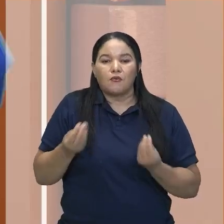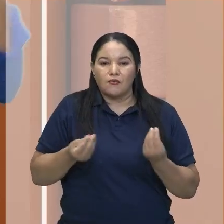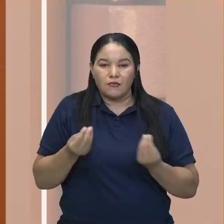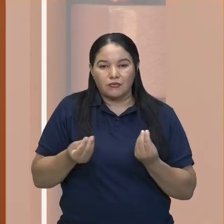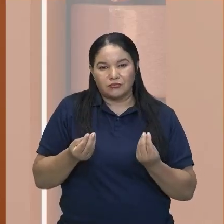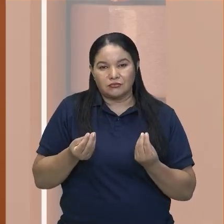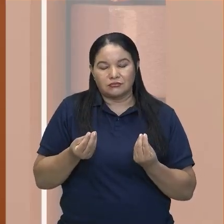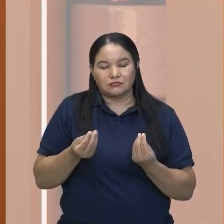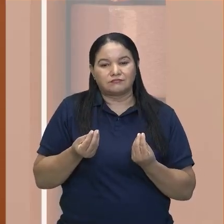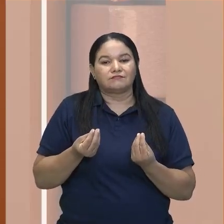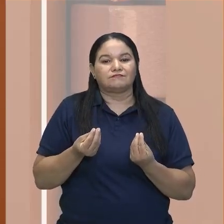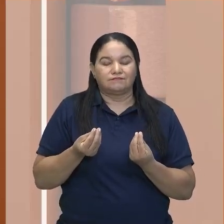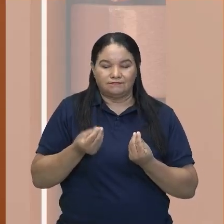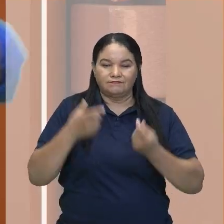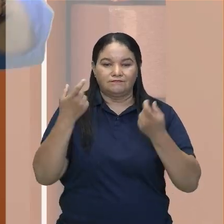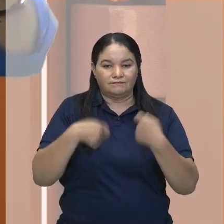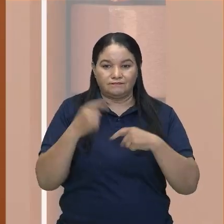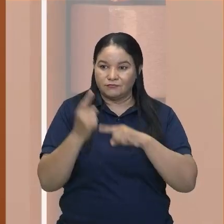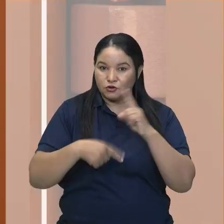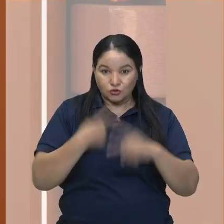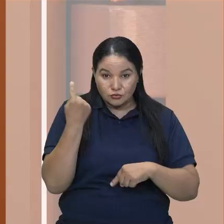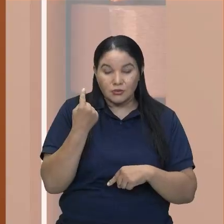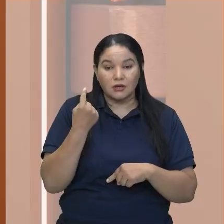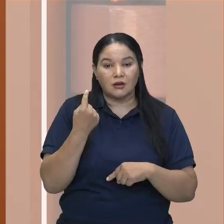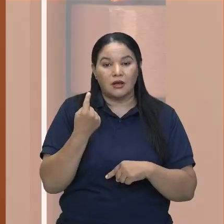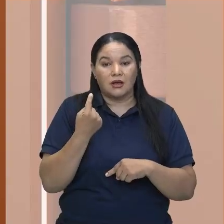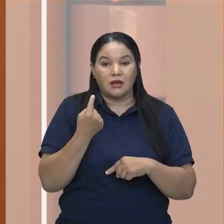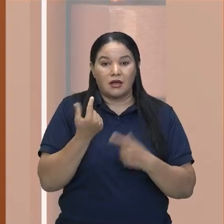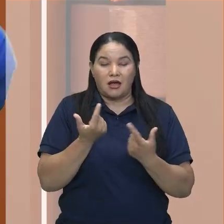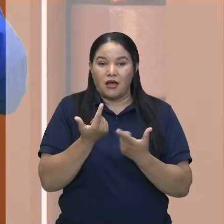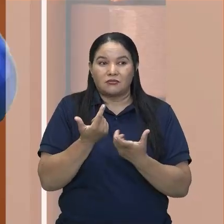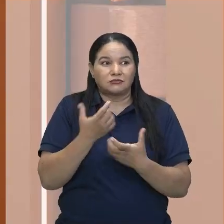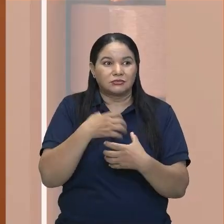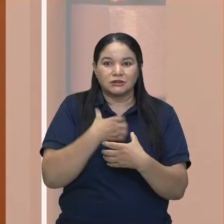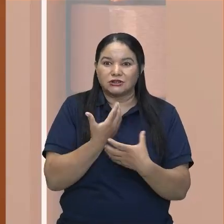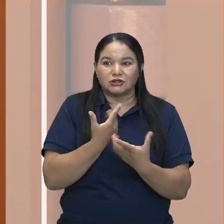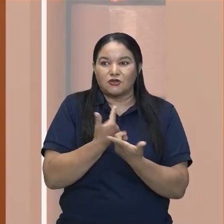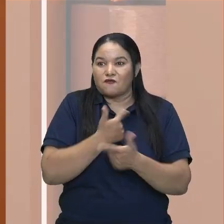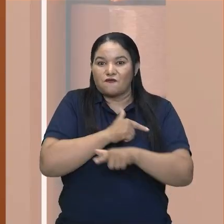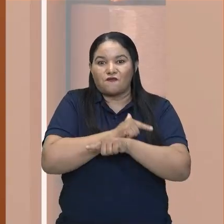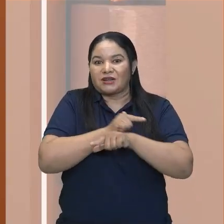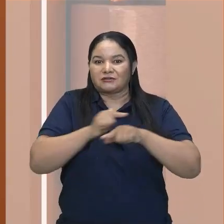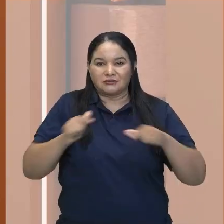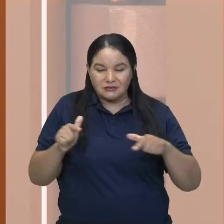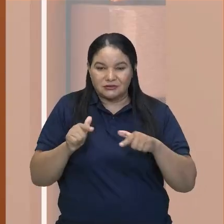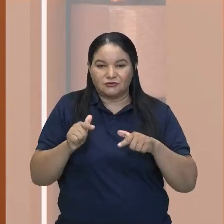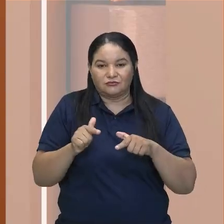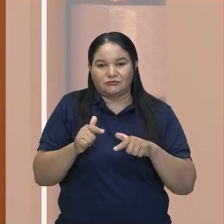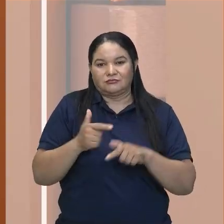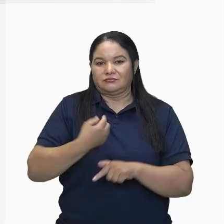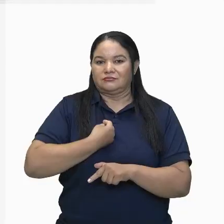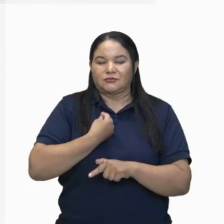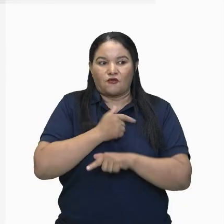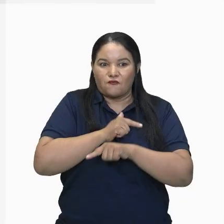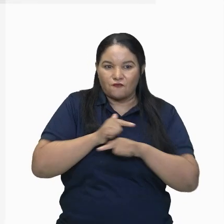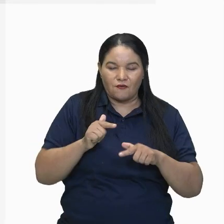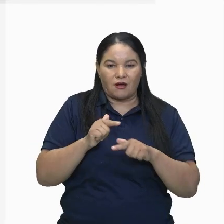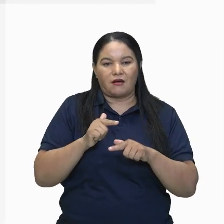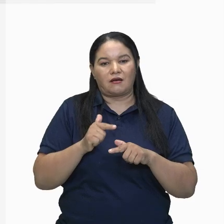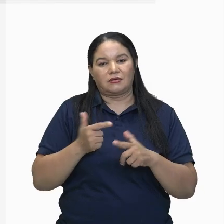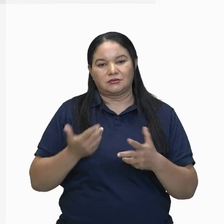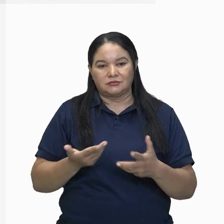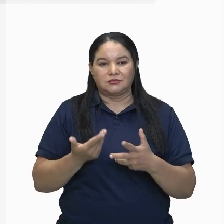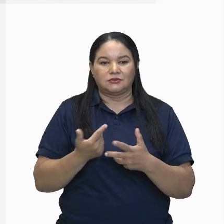precisamos superar esse niilismo, esse vazio existencial. Como é que eu faço? Né? Porque o niilismo, vamos ver aqui,